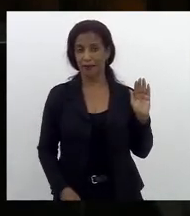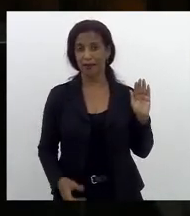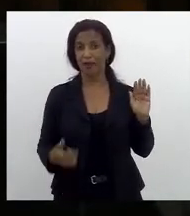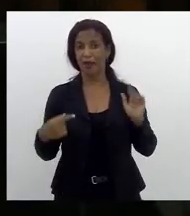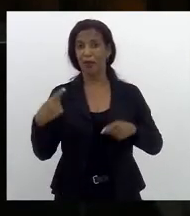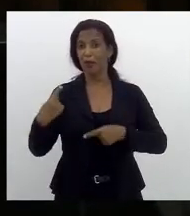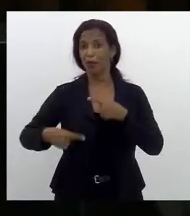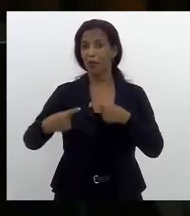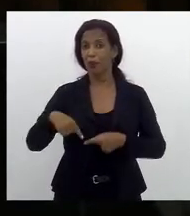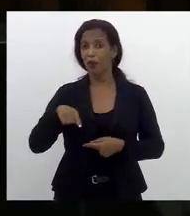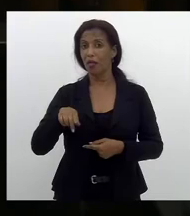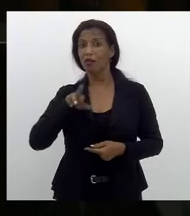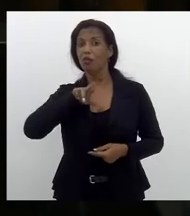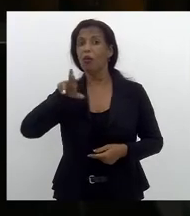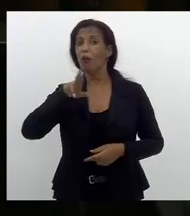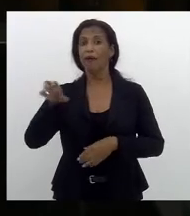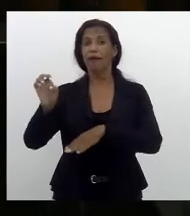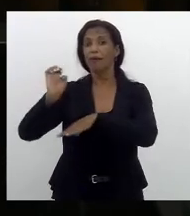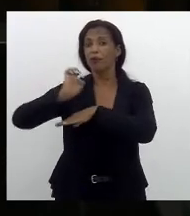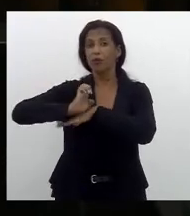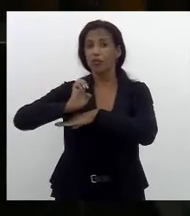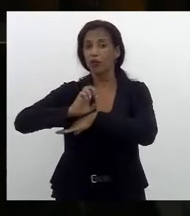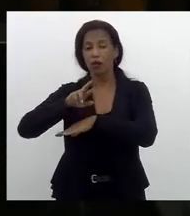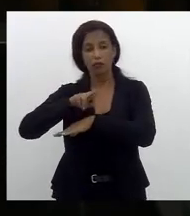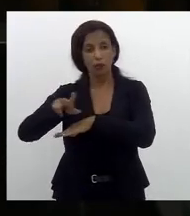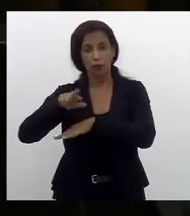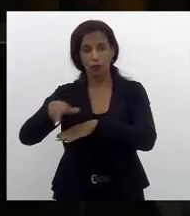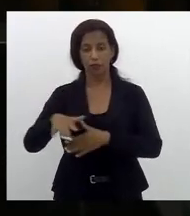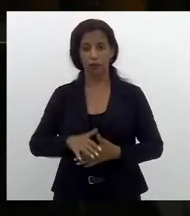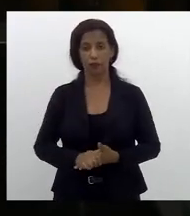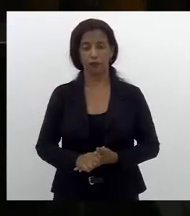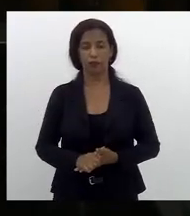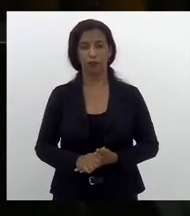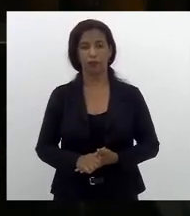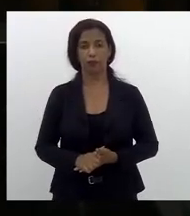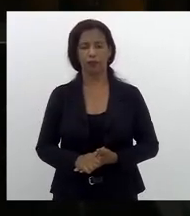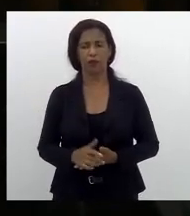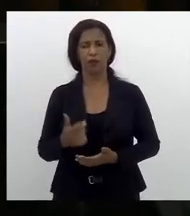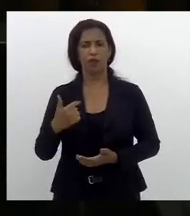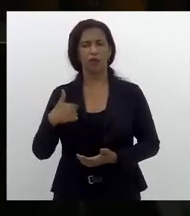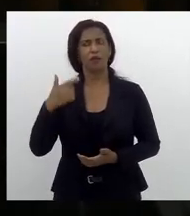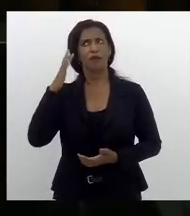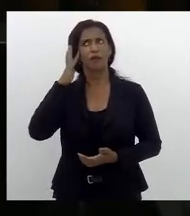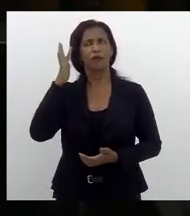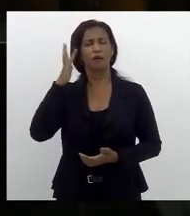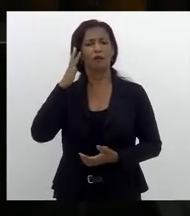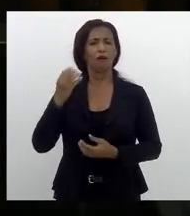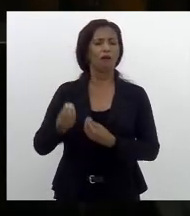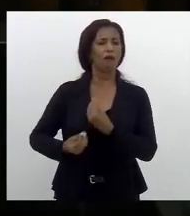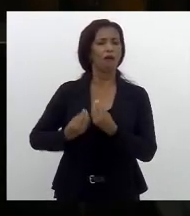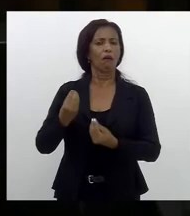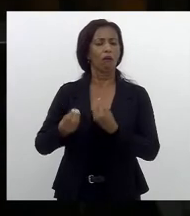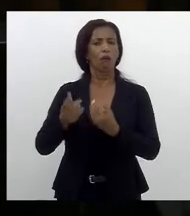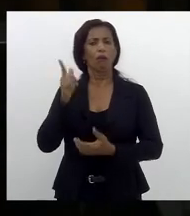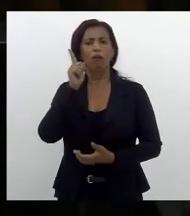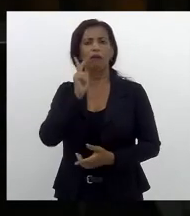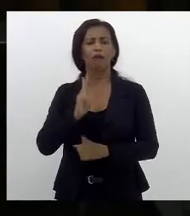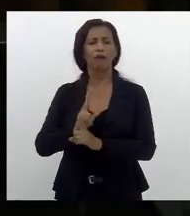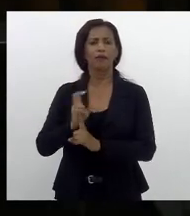políticos esses que nem do estado do Rio de Janeiro são. Aí eu fico imaginando como conseguiram